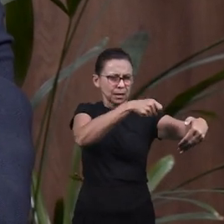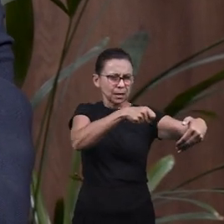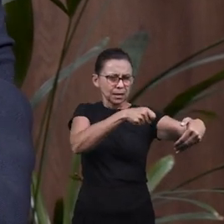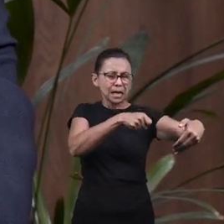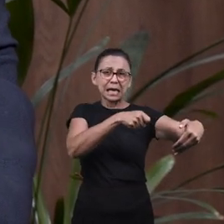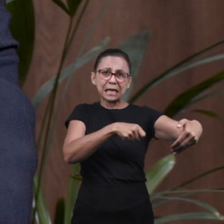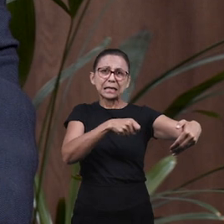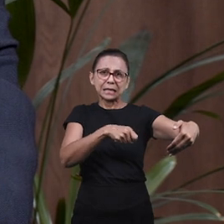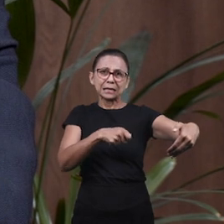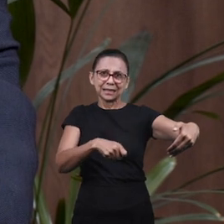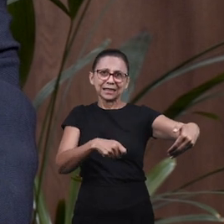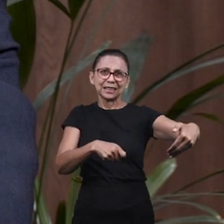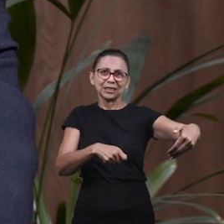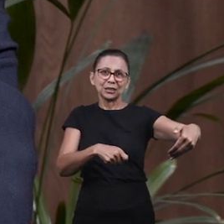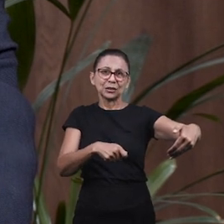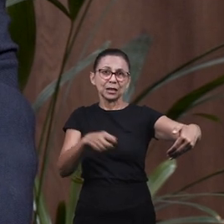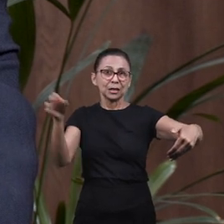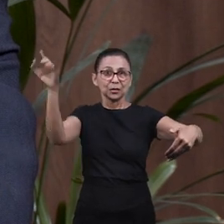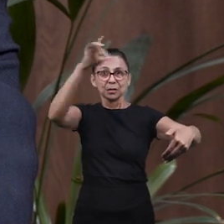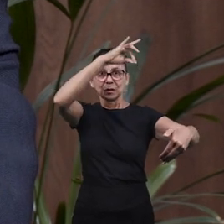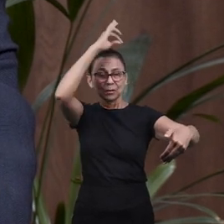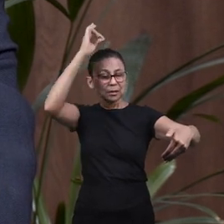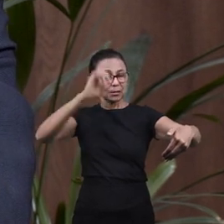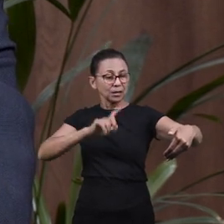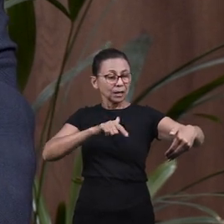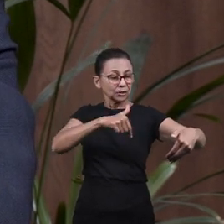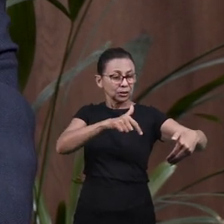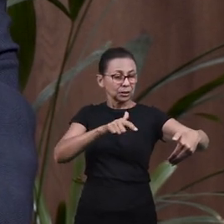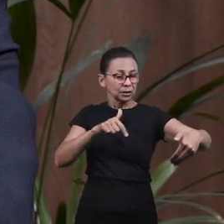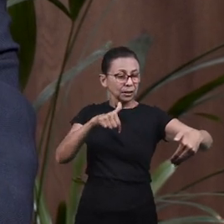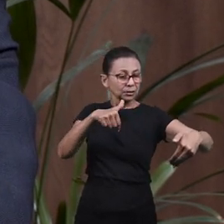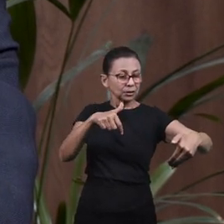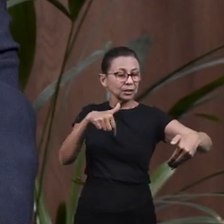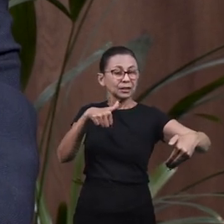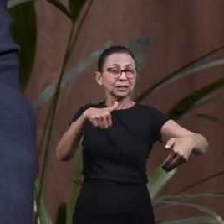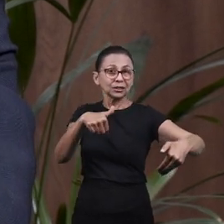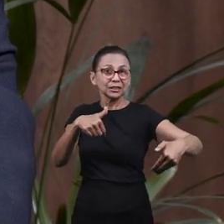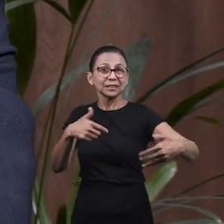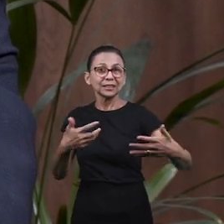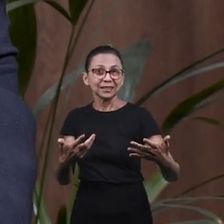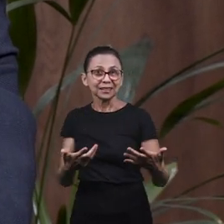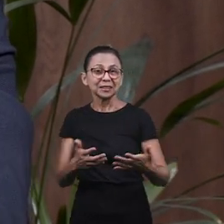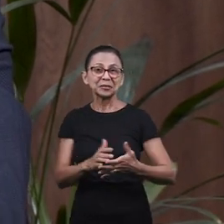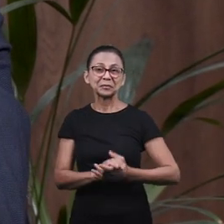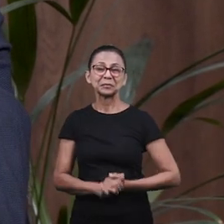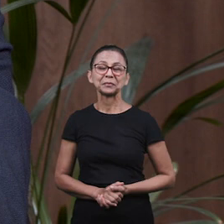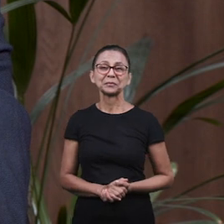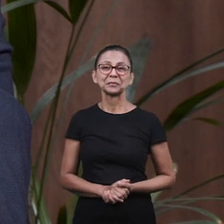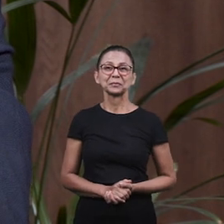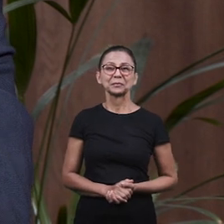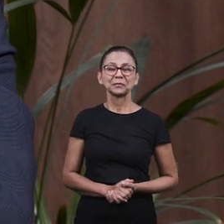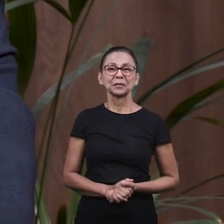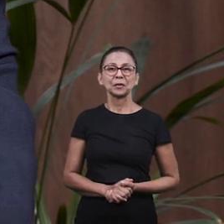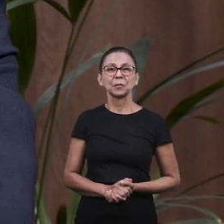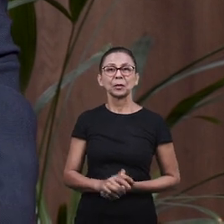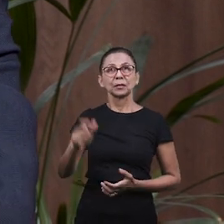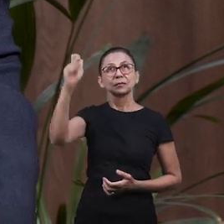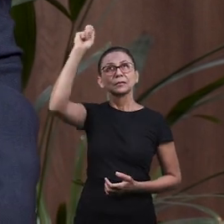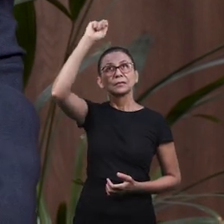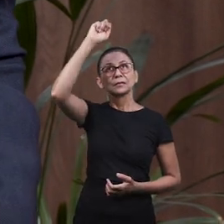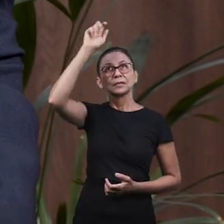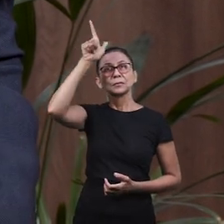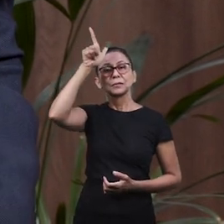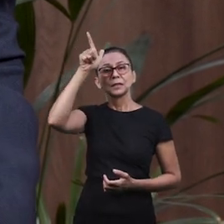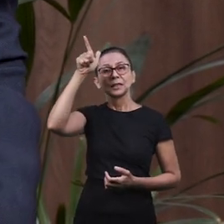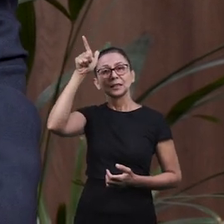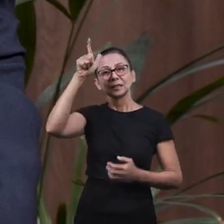Porque nós chamamos a Bíblia de Palavra de Deus, e ela é Palavra de Deus. Porque ela revela um plano de salvação de Deus, e